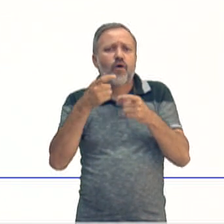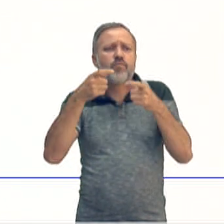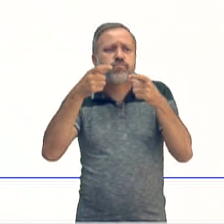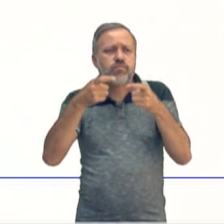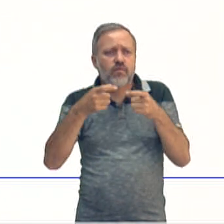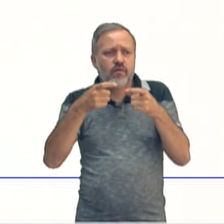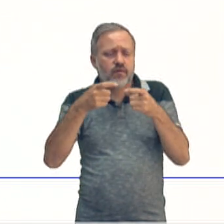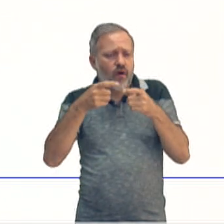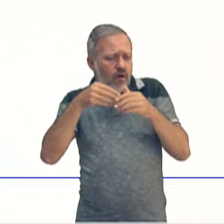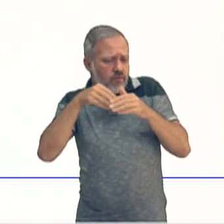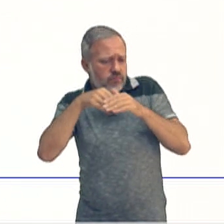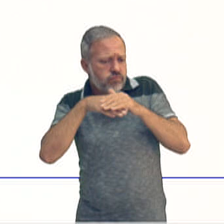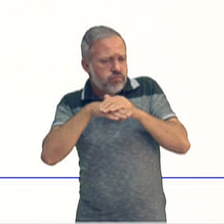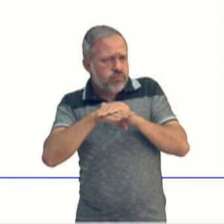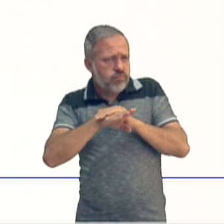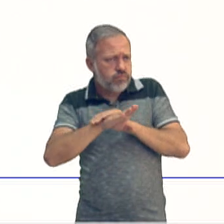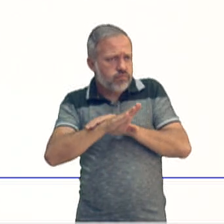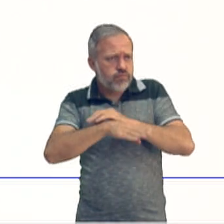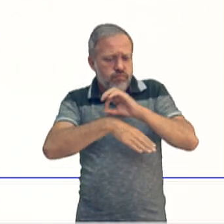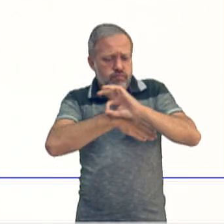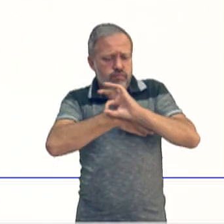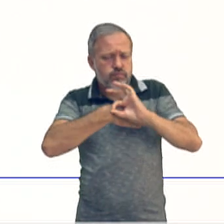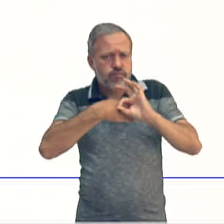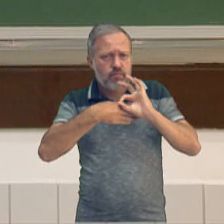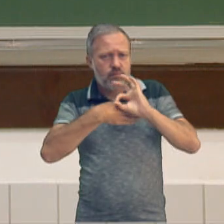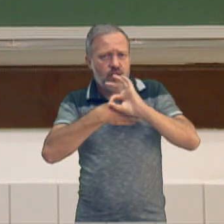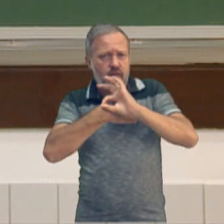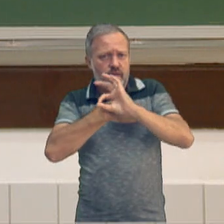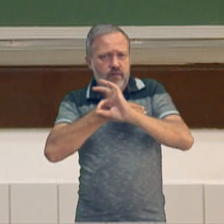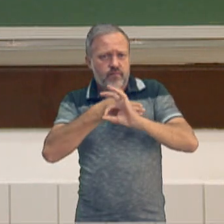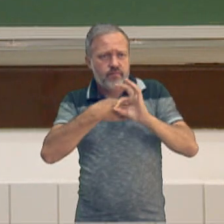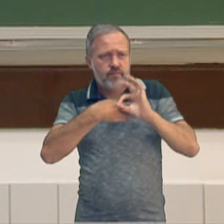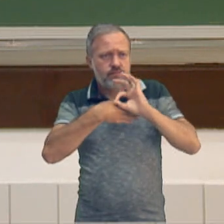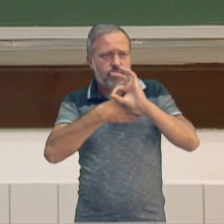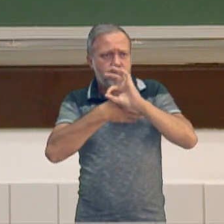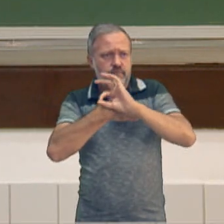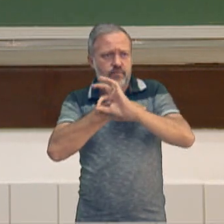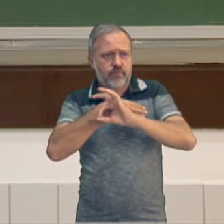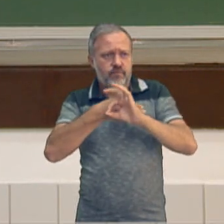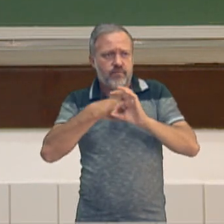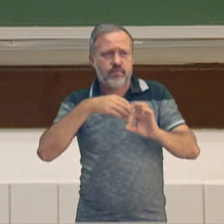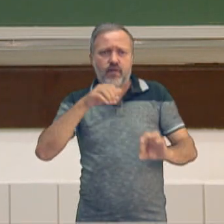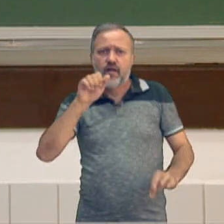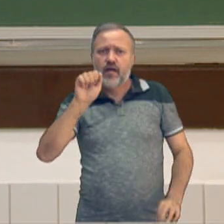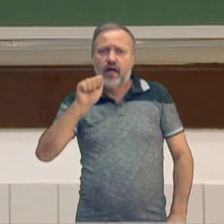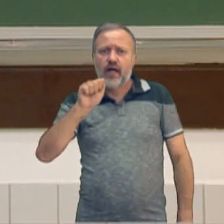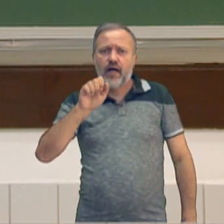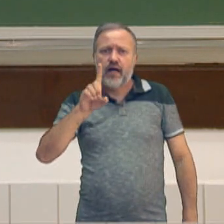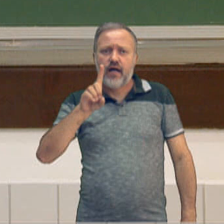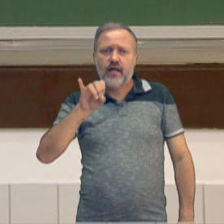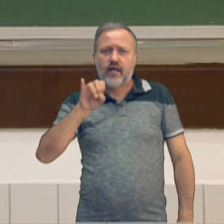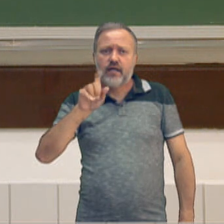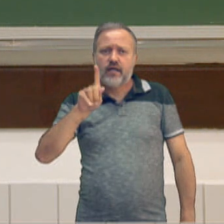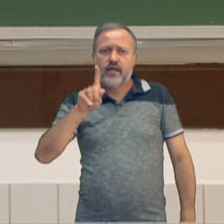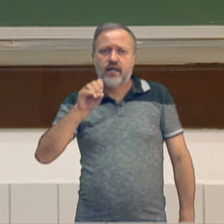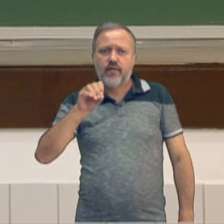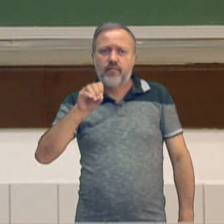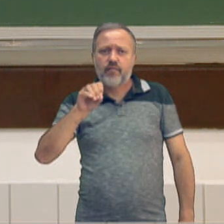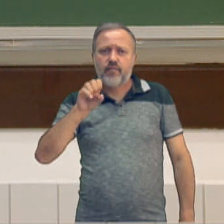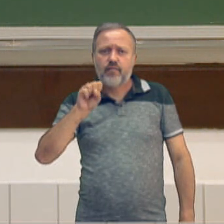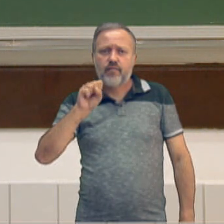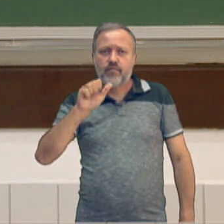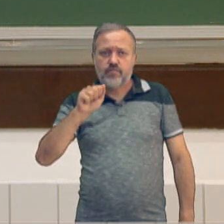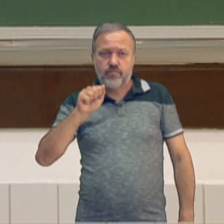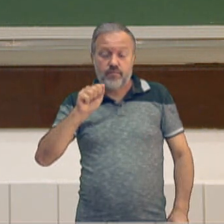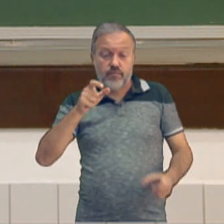armazenada em células especiais chamadas de adipócitos. Então, os adipócitos, eles têm essa capacidade, então, de reservar energia